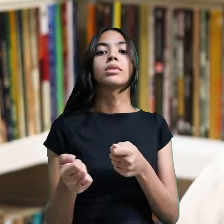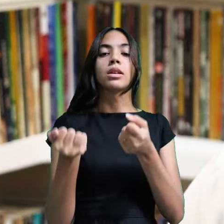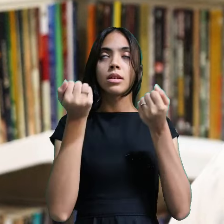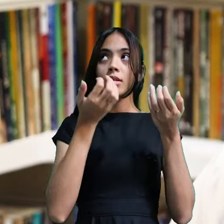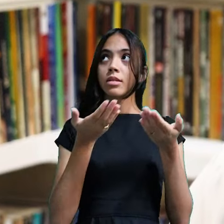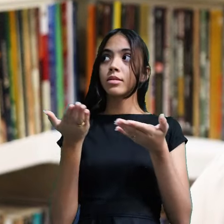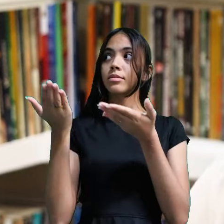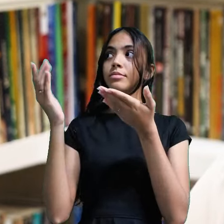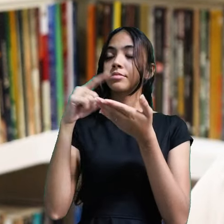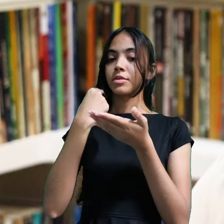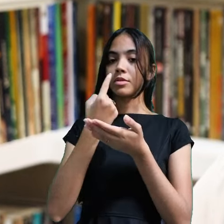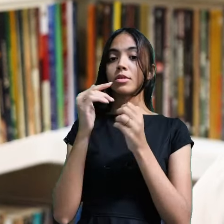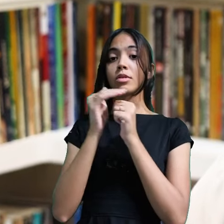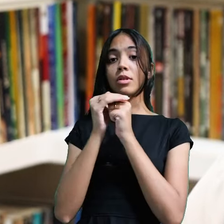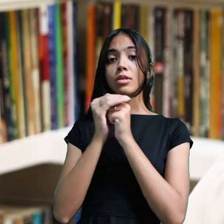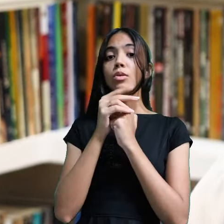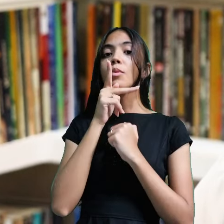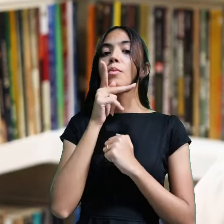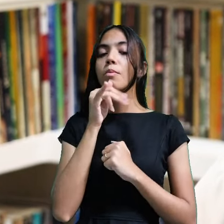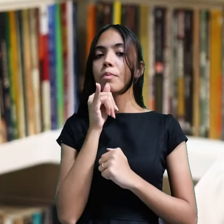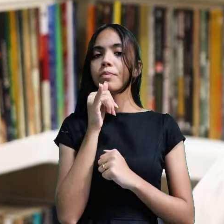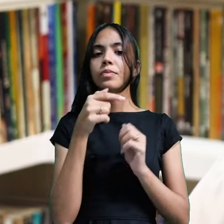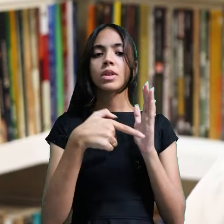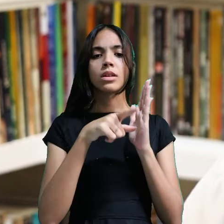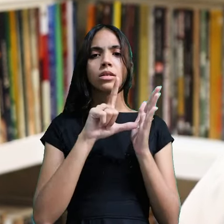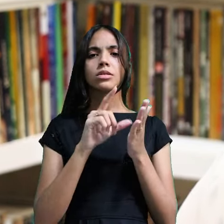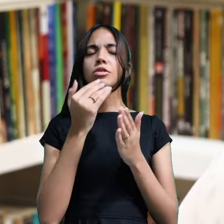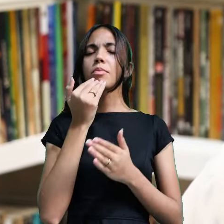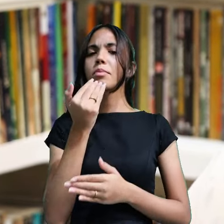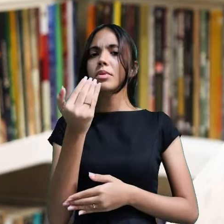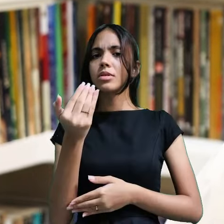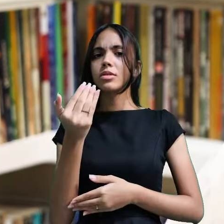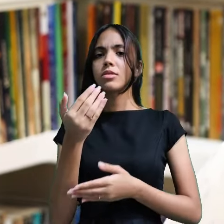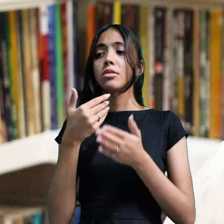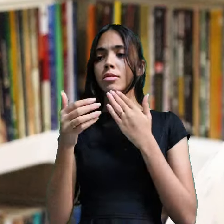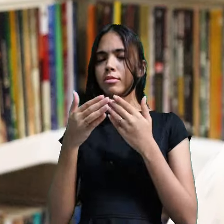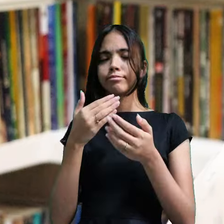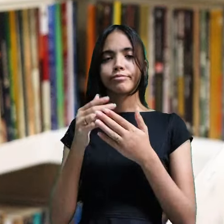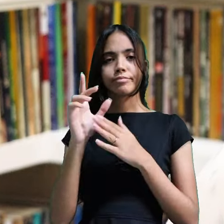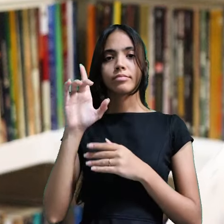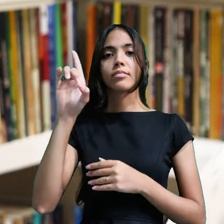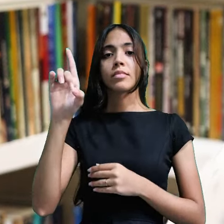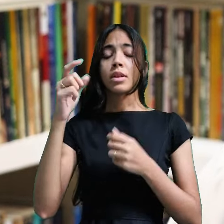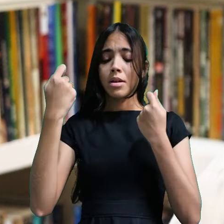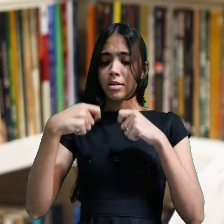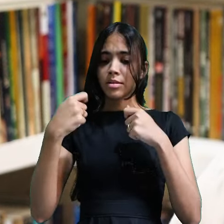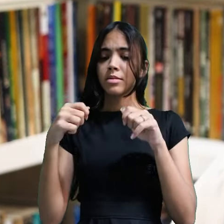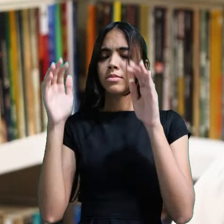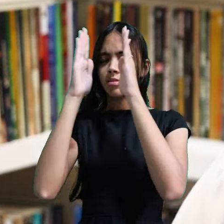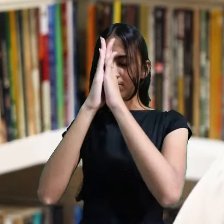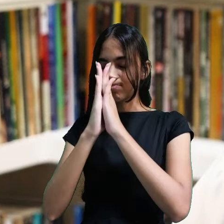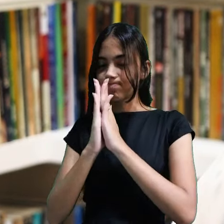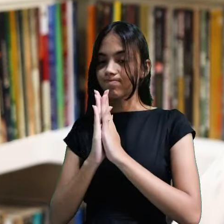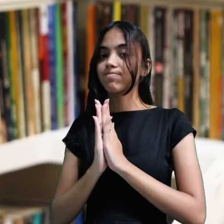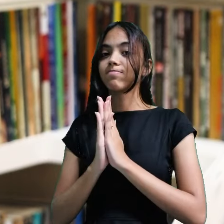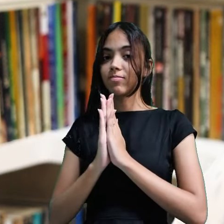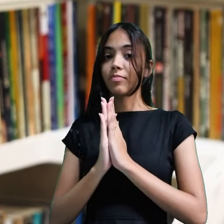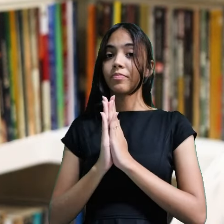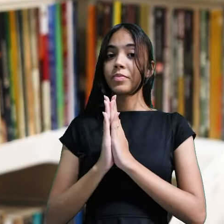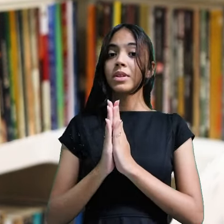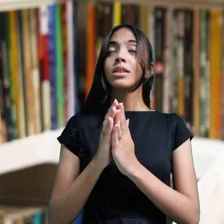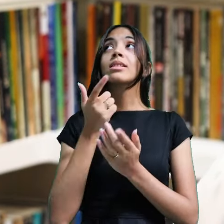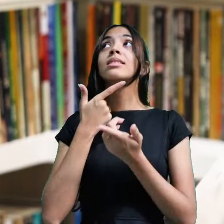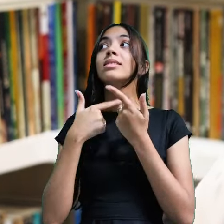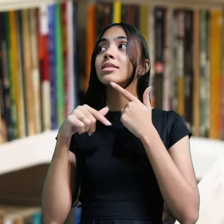Pai e que antes de fazermos qualquer pedido devemos adorá-lo e que devemos nos submeter à sua